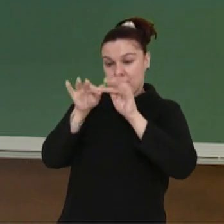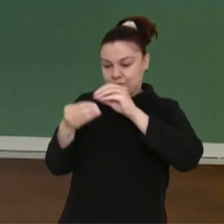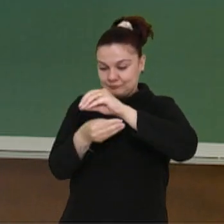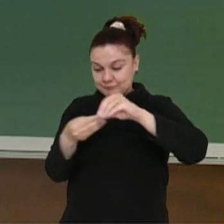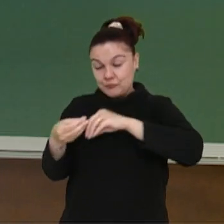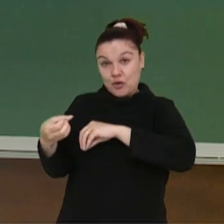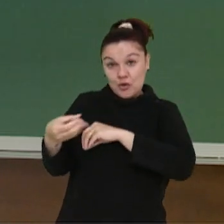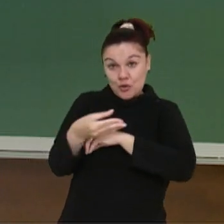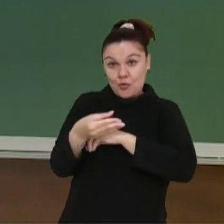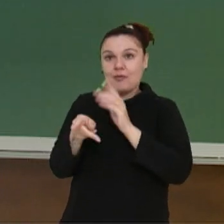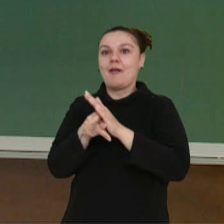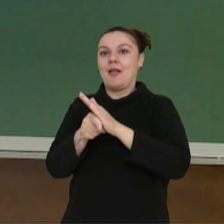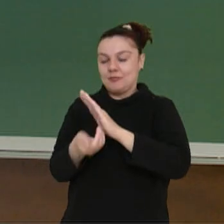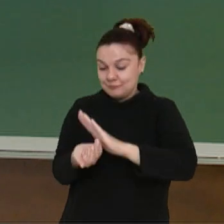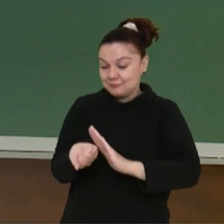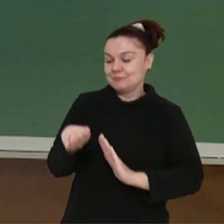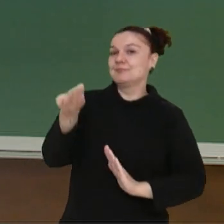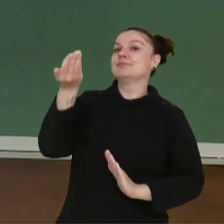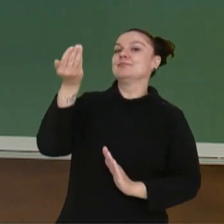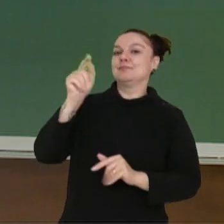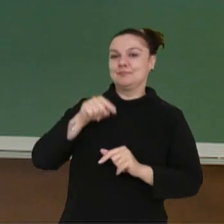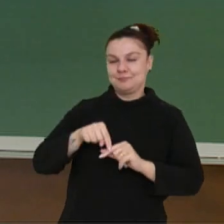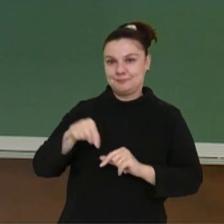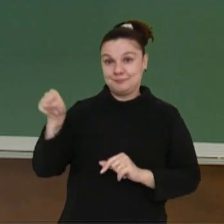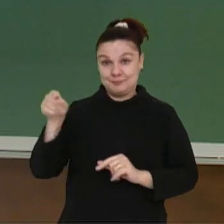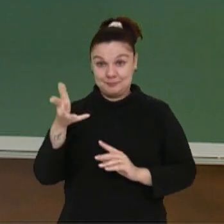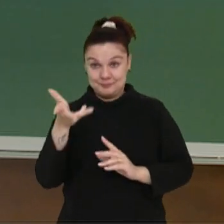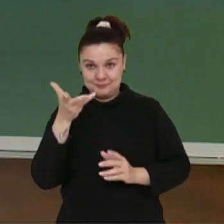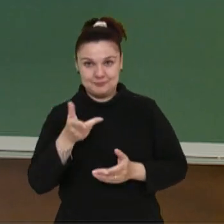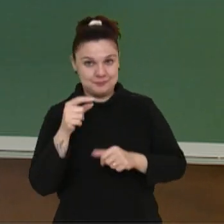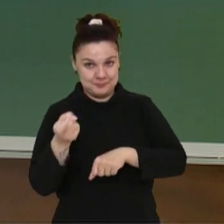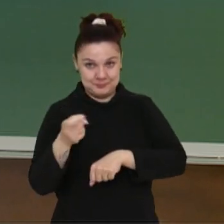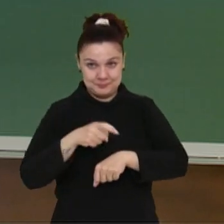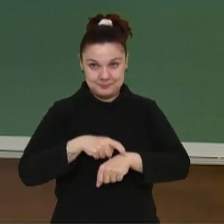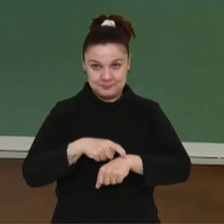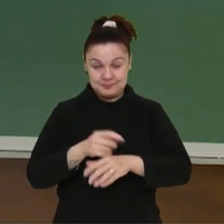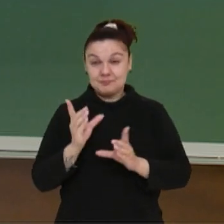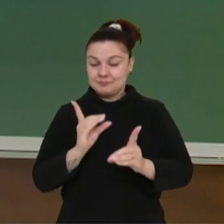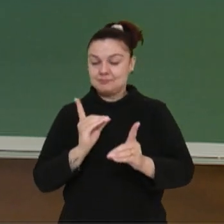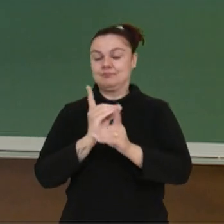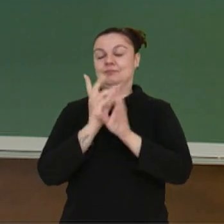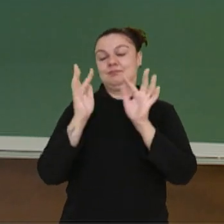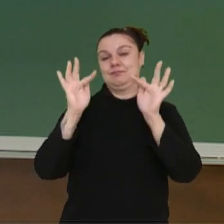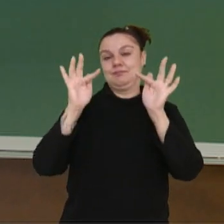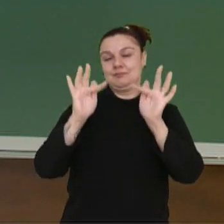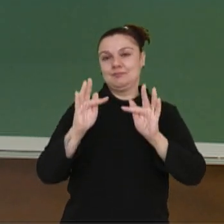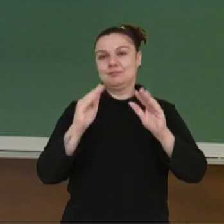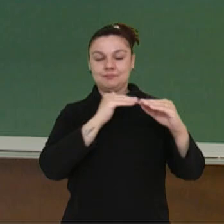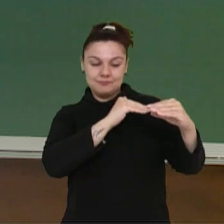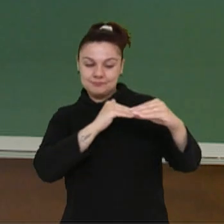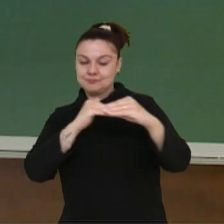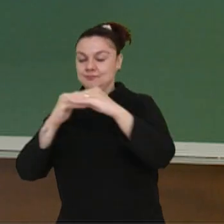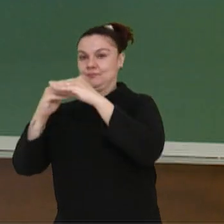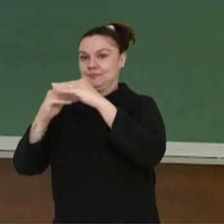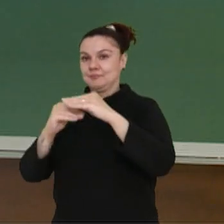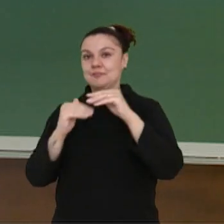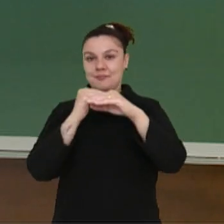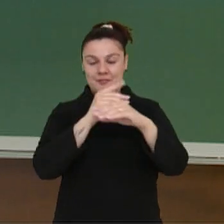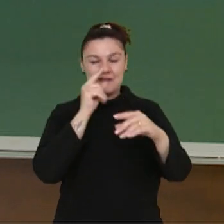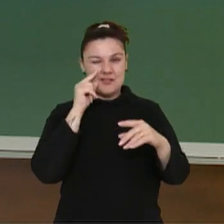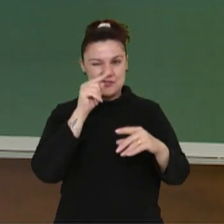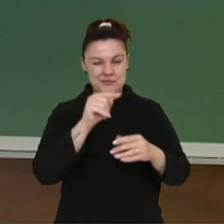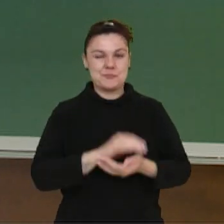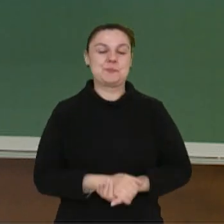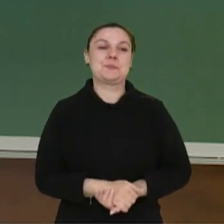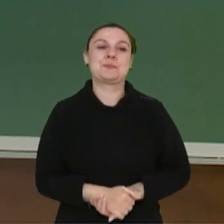de novo vão surgindo e aí ela vai aumentar com o tempo, até se encontrarem e fazer uma única linha lá no gráfico que a gente